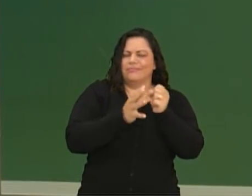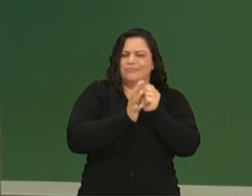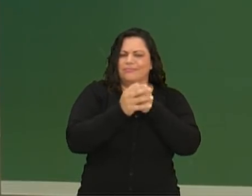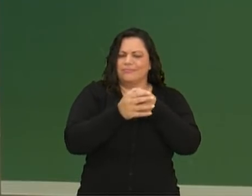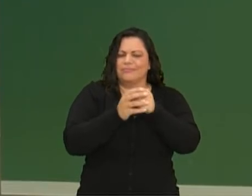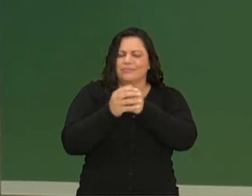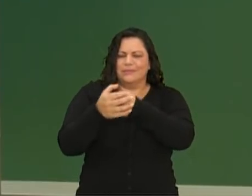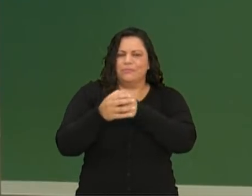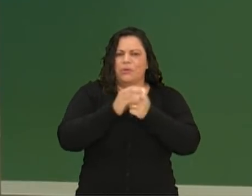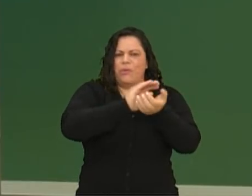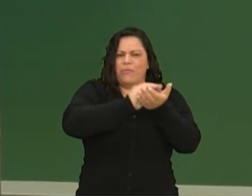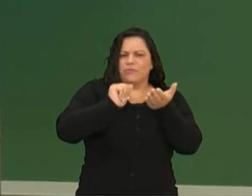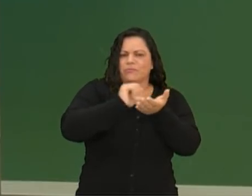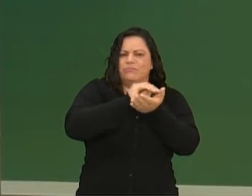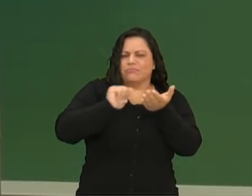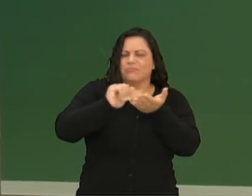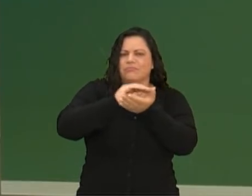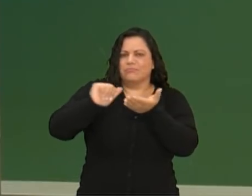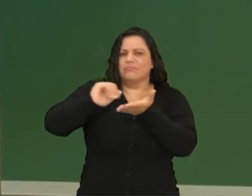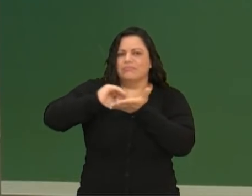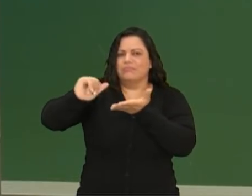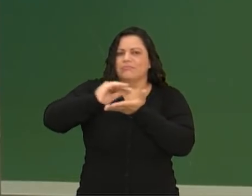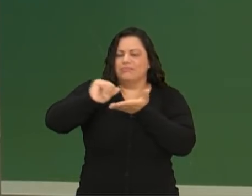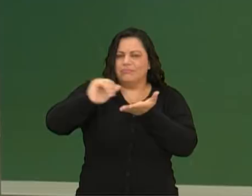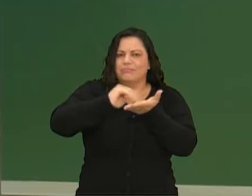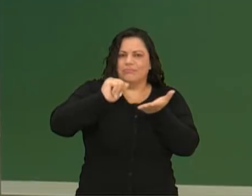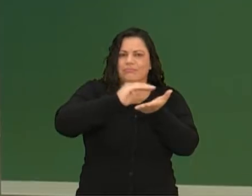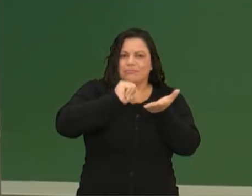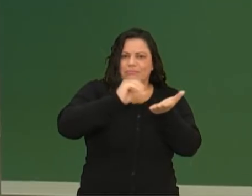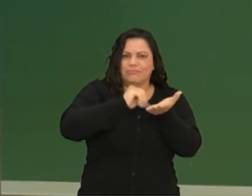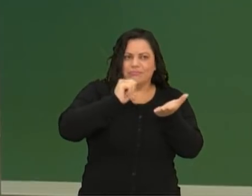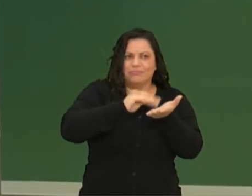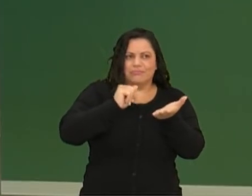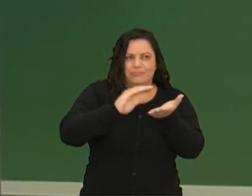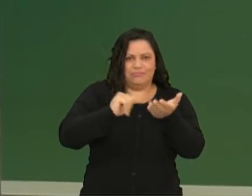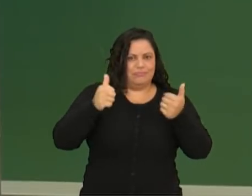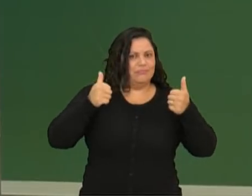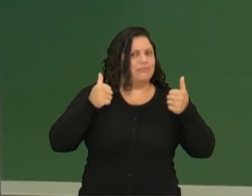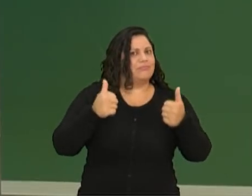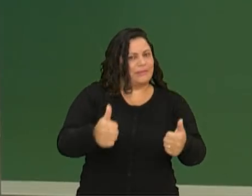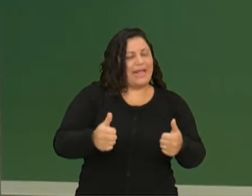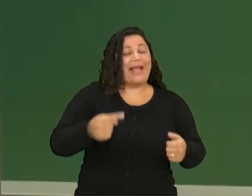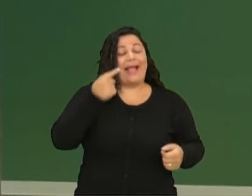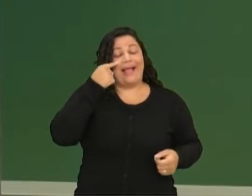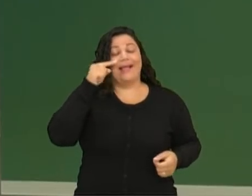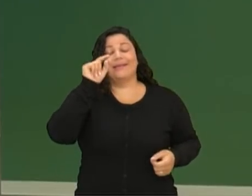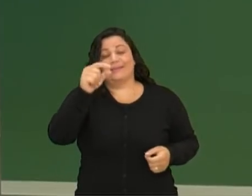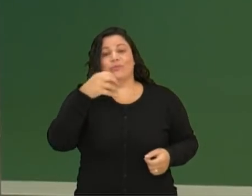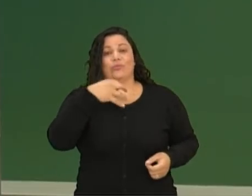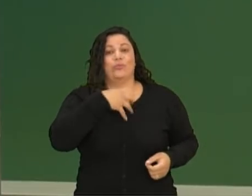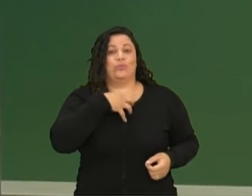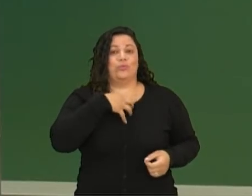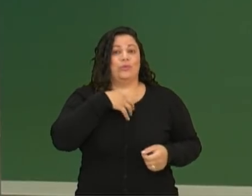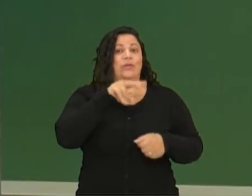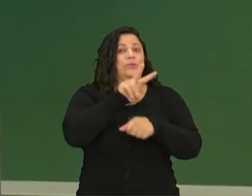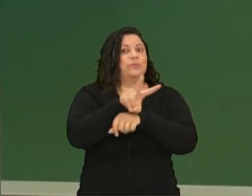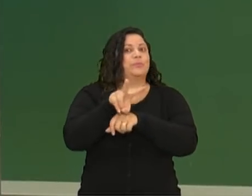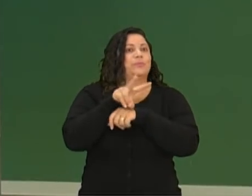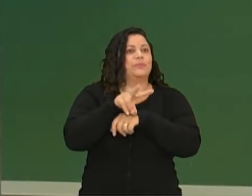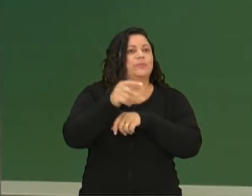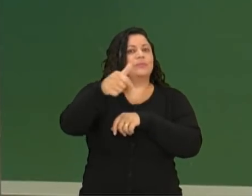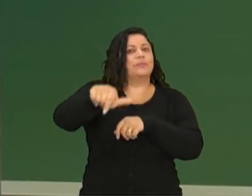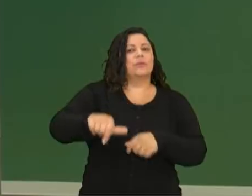nelas, né? Substâncias químicas que vão destruí-las, tá? Então, essa é uma das formas de proteção. E a